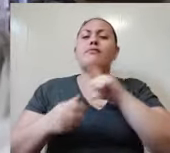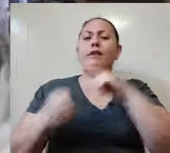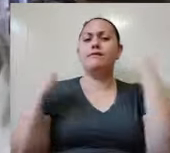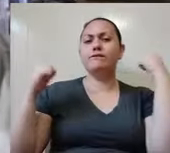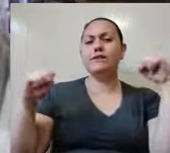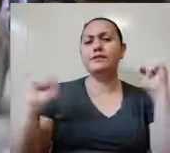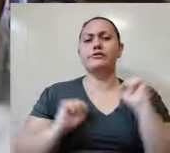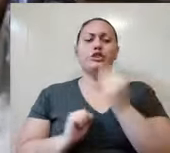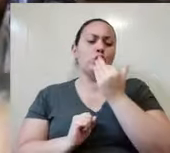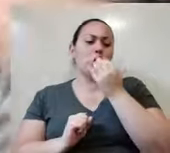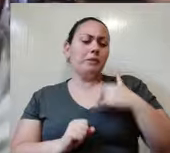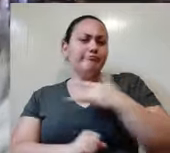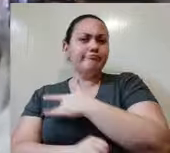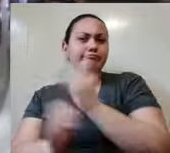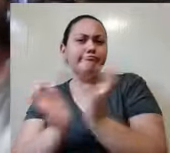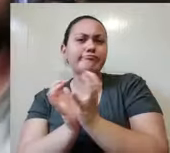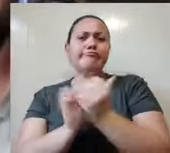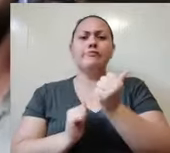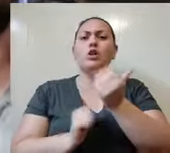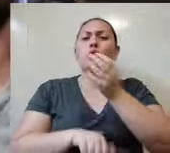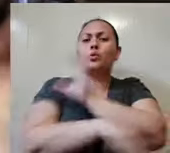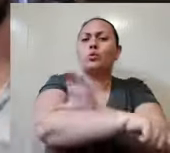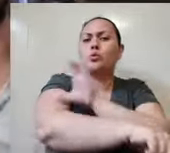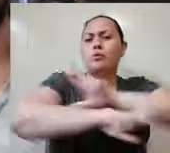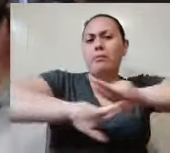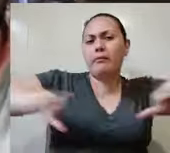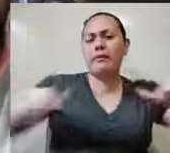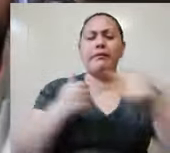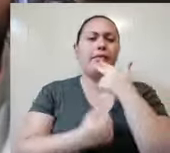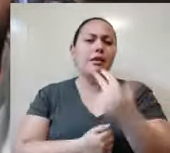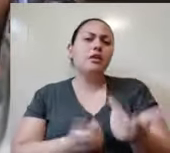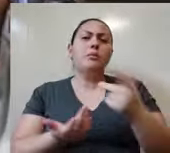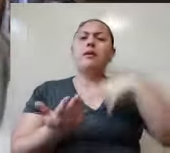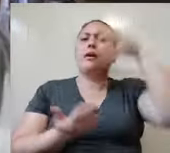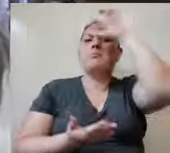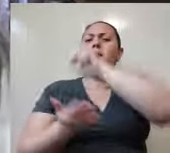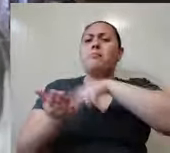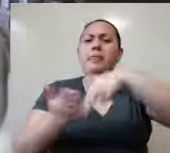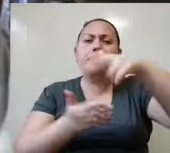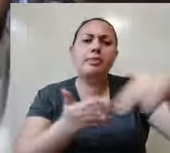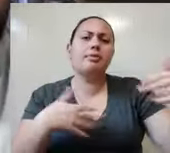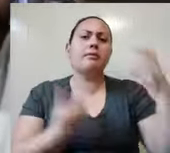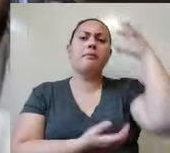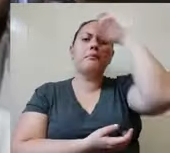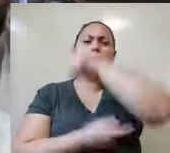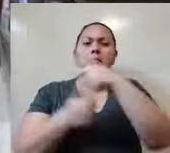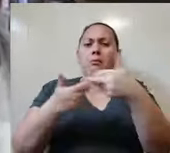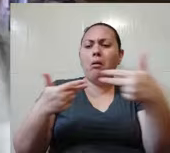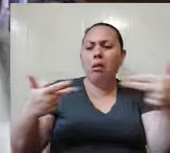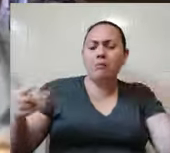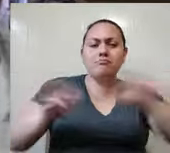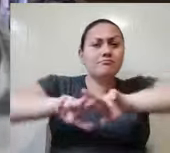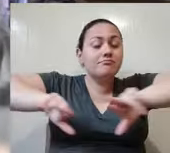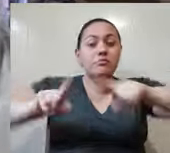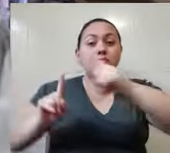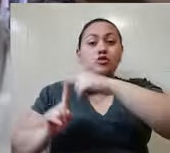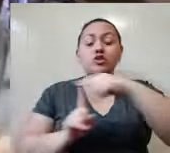cursos de línguas e aprendendo a bordar e aprendendo a fazer pintura em aquarela e todas essas coisas, e a gente percebe o